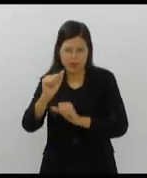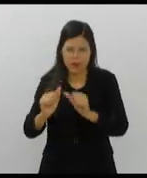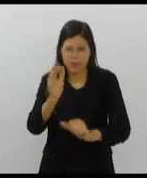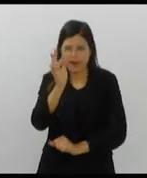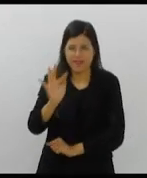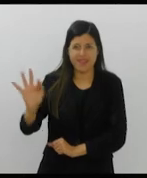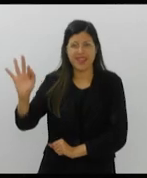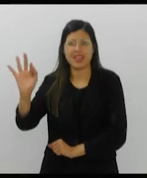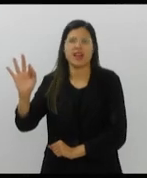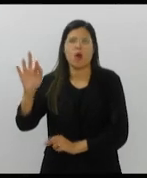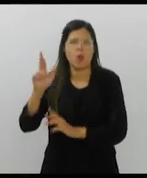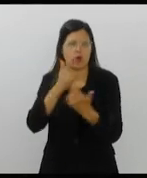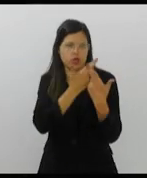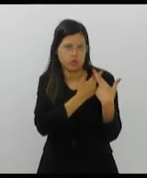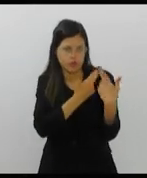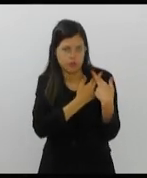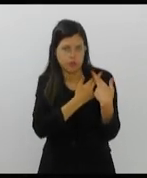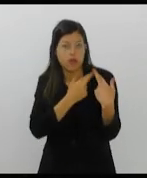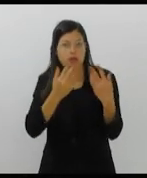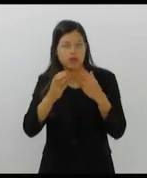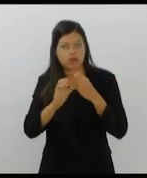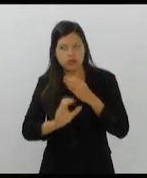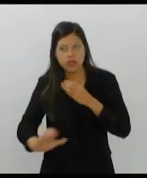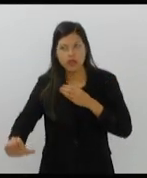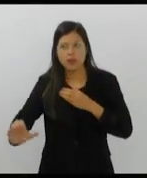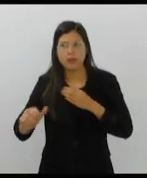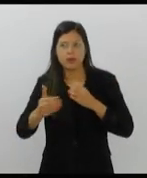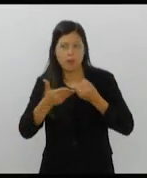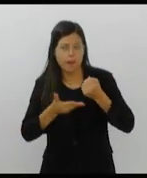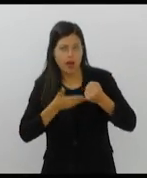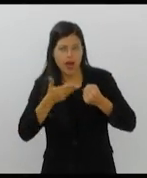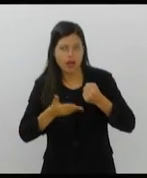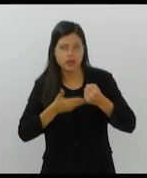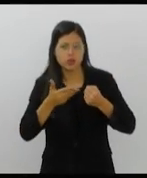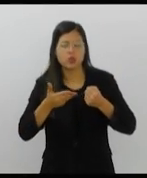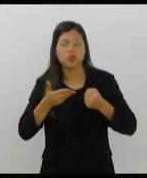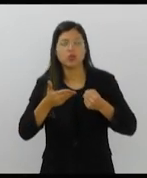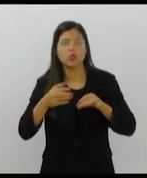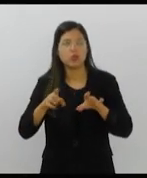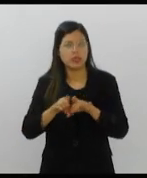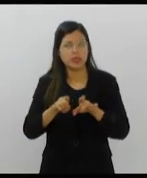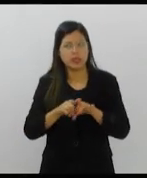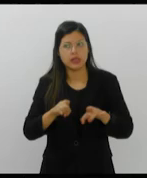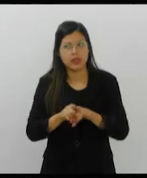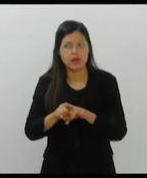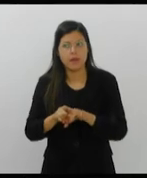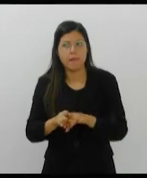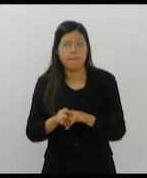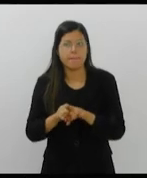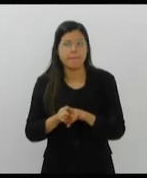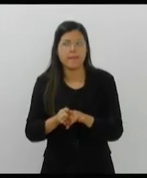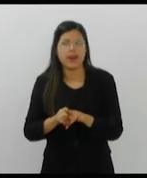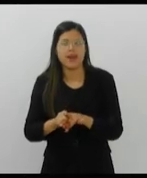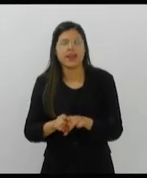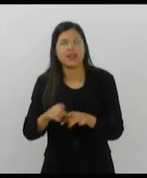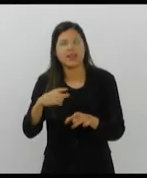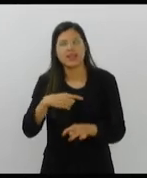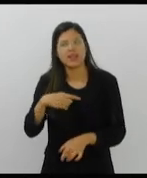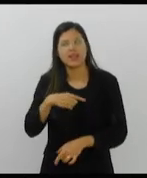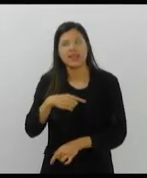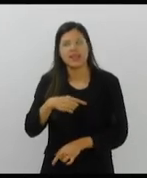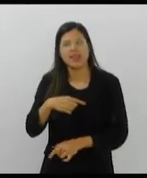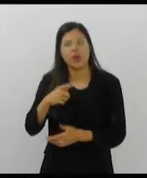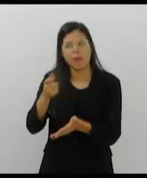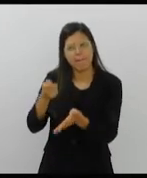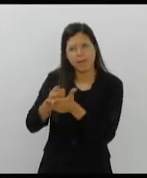básico, tratamento de água e esgoto, e também no caminho para a tarifa zero, para além da tarifa social,